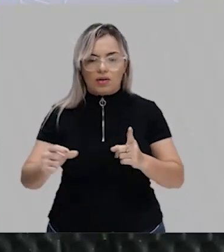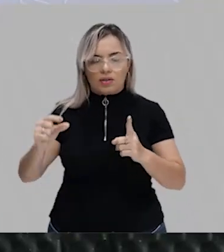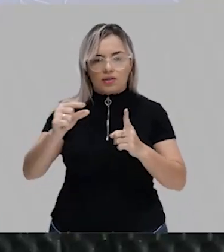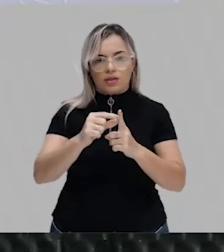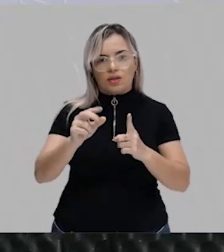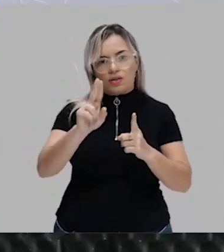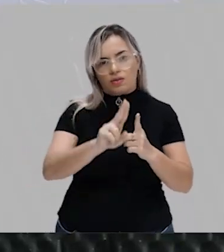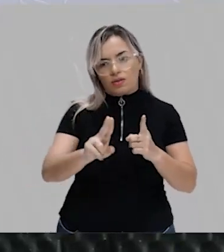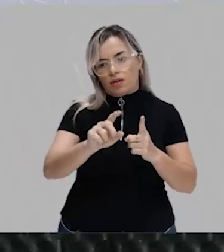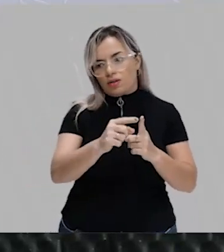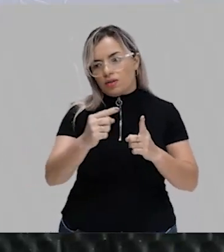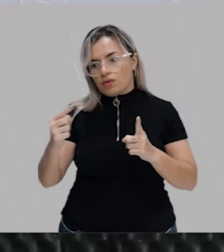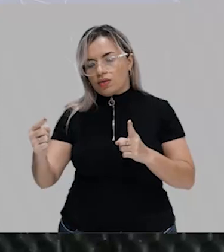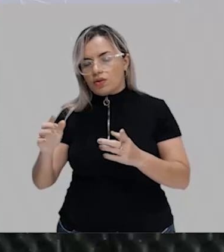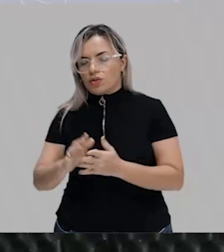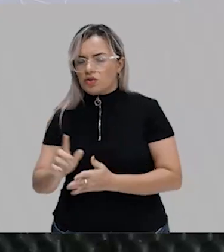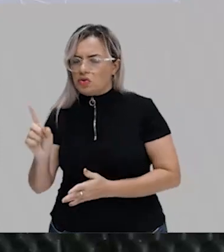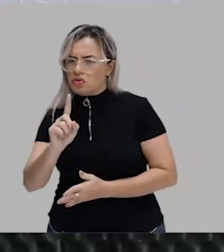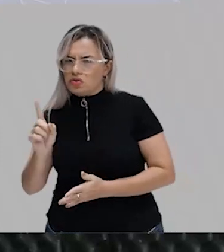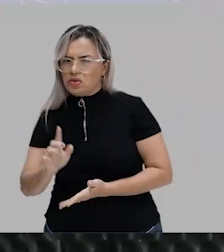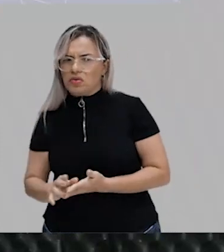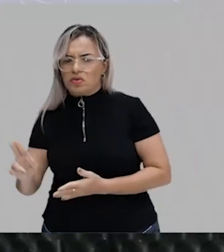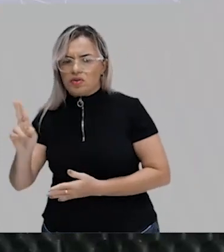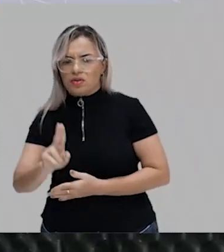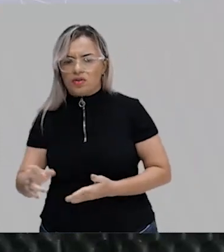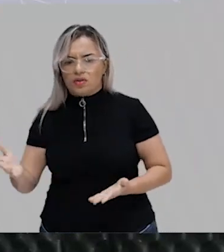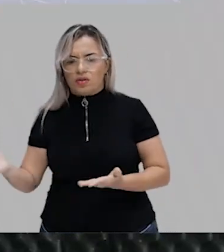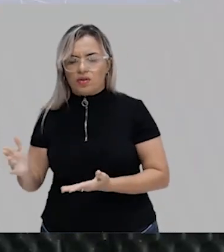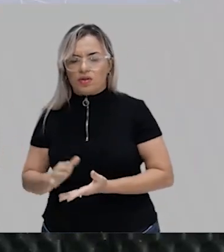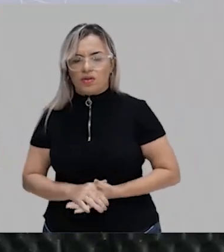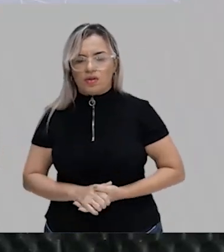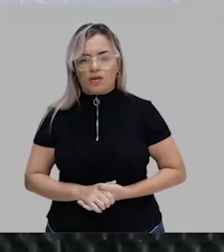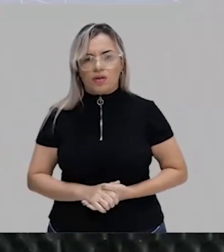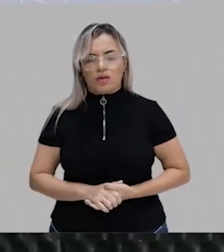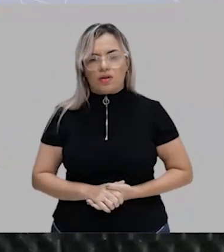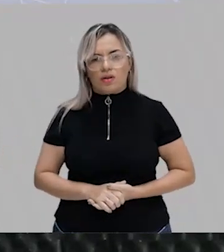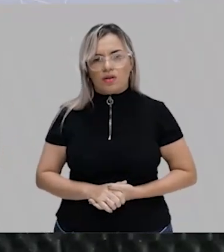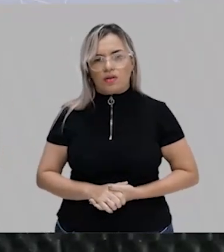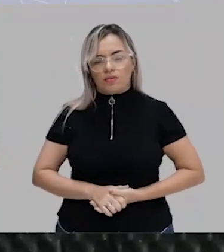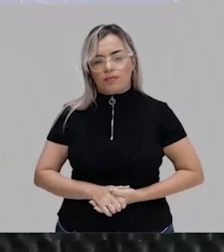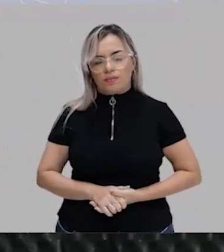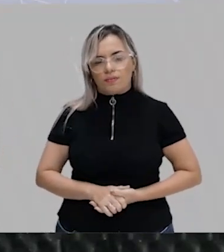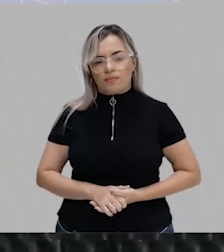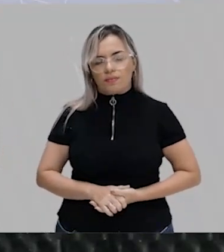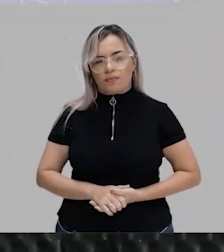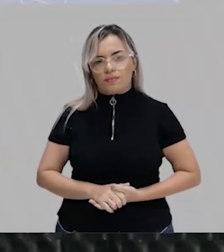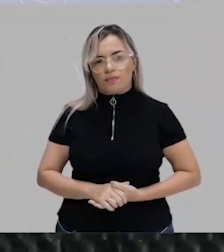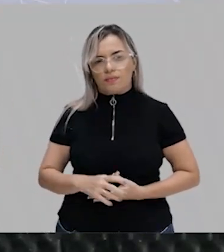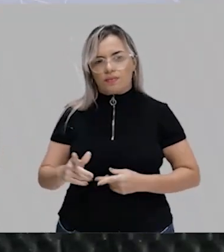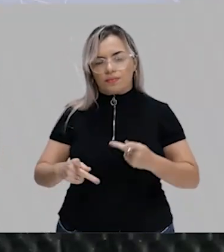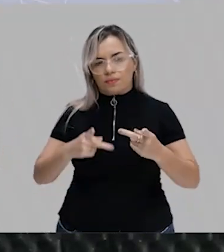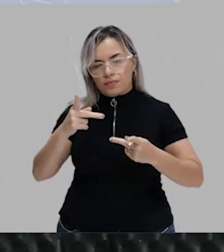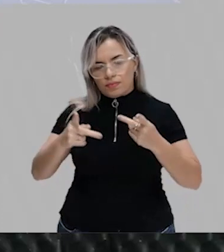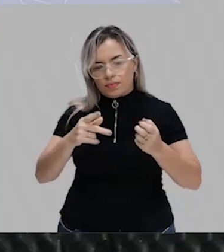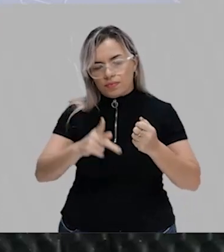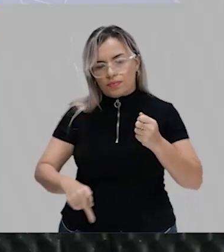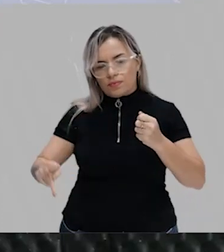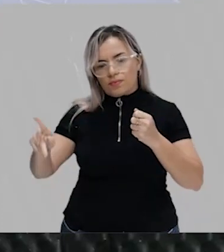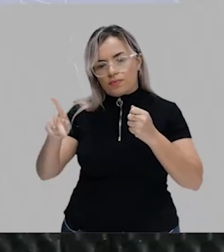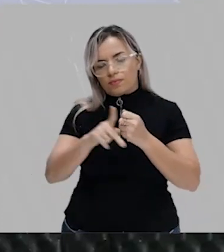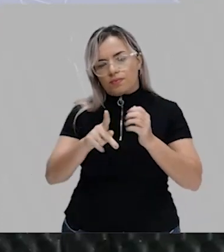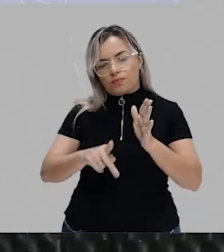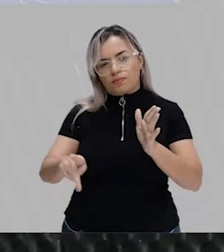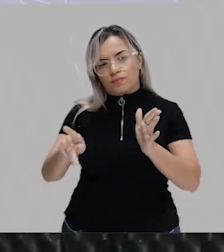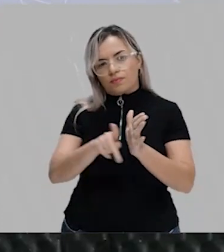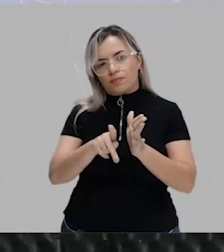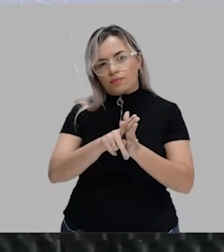o vos, que nós estudamos o vos, tu e o usted, que é o voseu e o tuteu, que são pronomes, né, um estilo próprio de